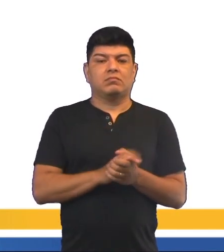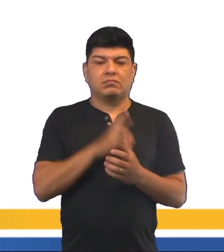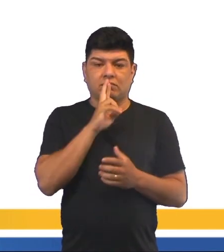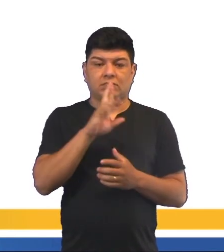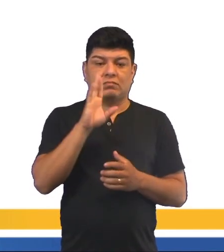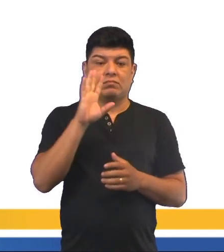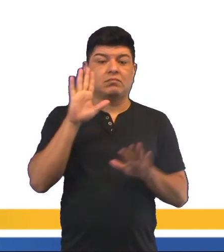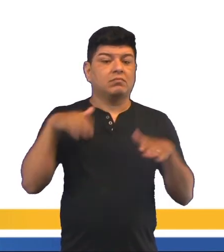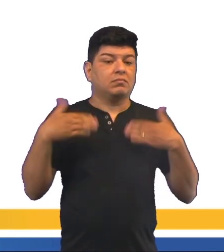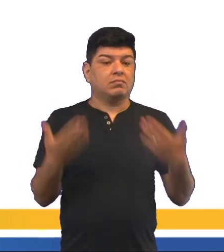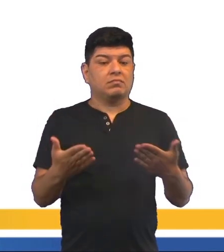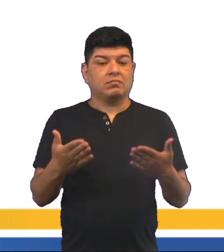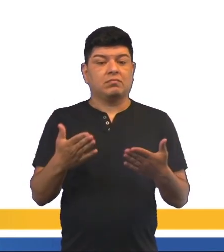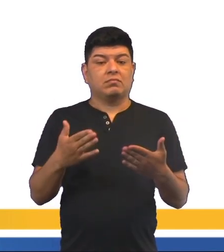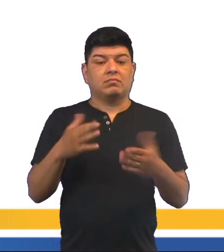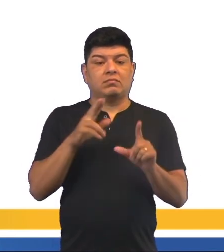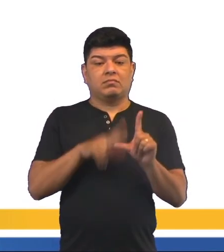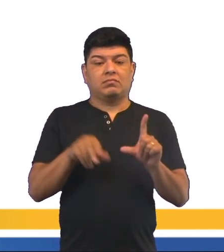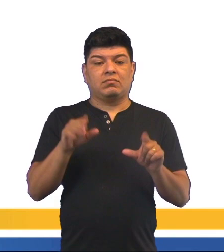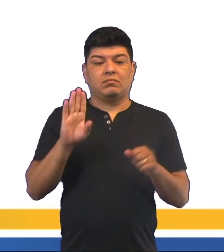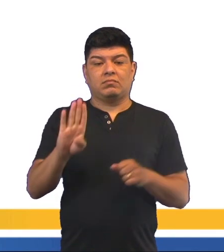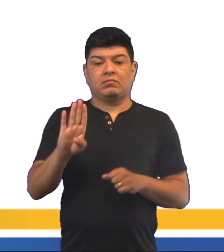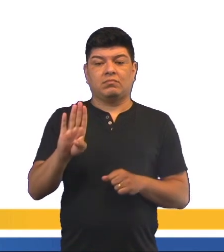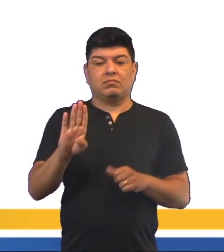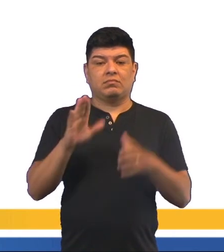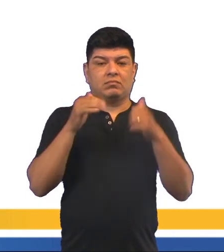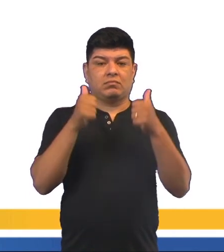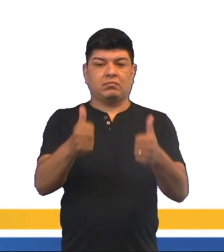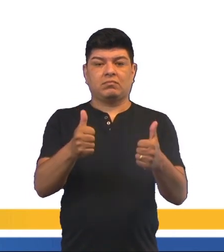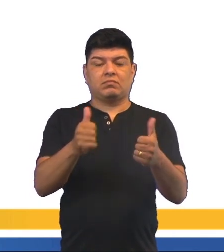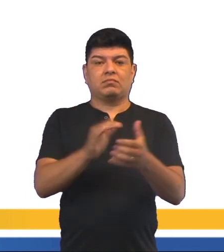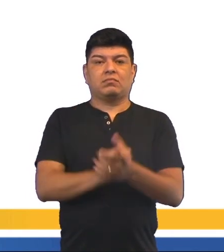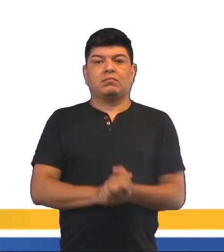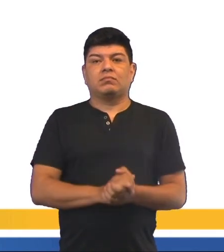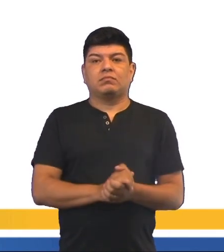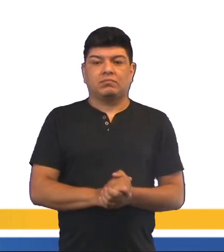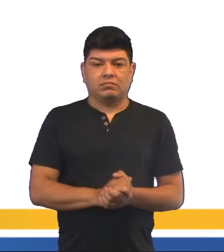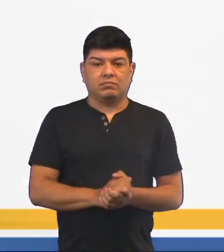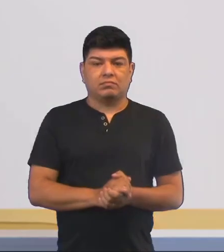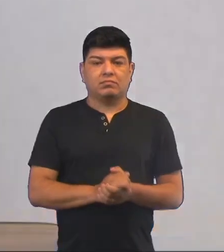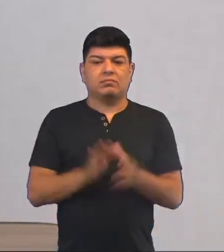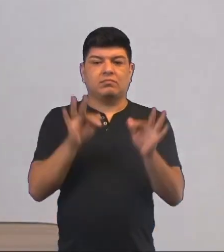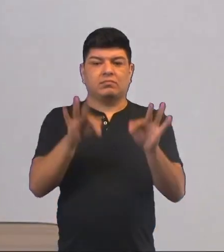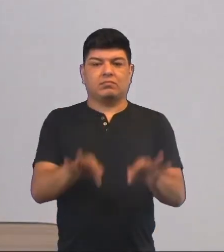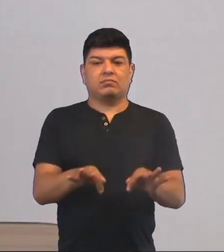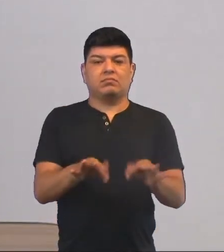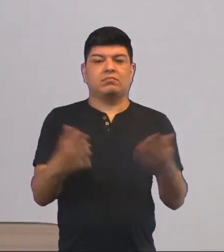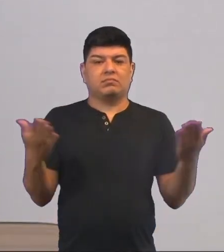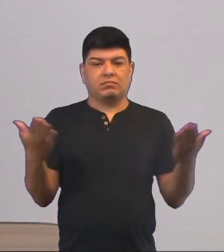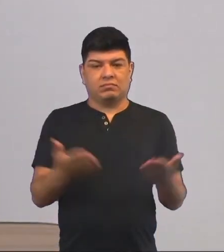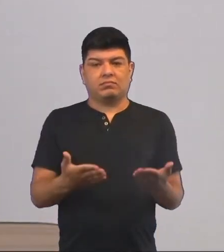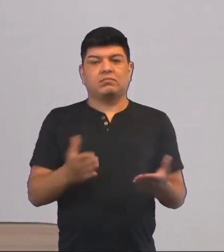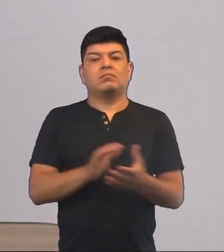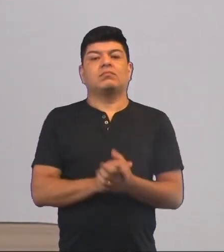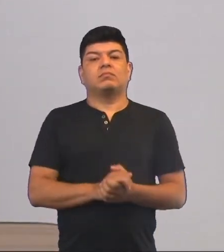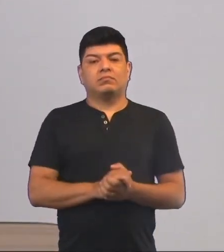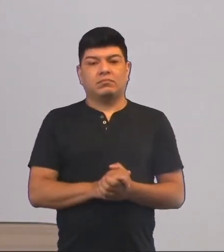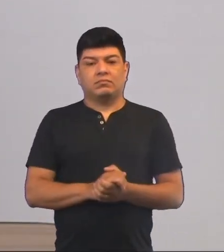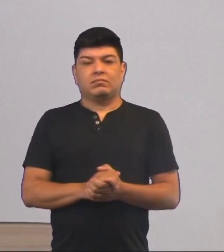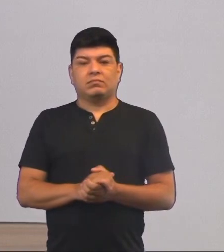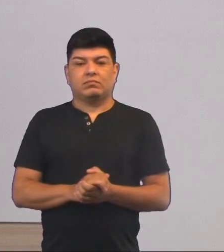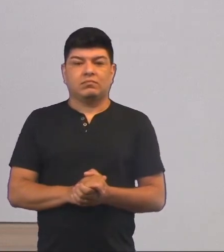nossa resposta só pode ser a letra B. Muito bem, nós vamos finalizar por aqui,